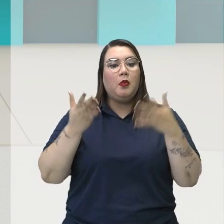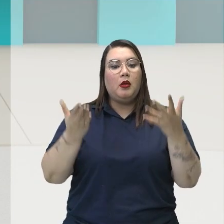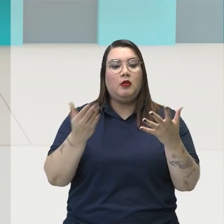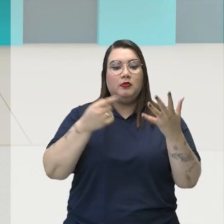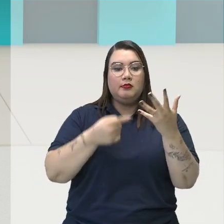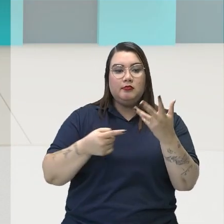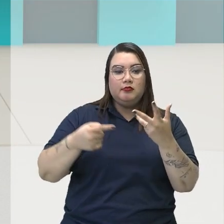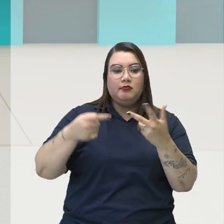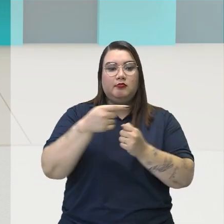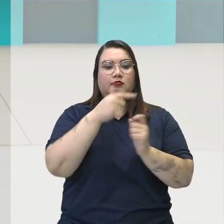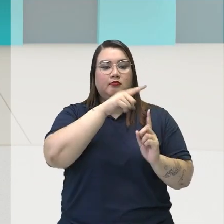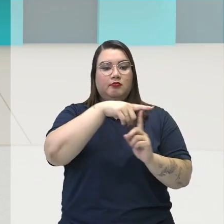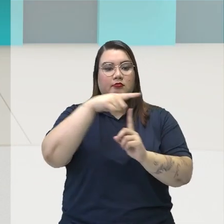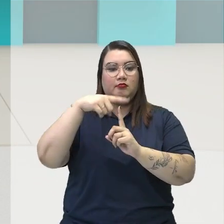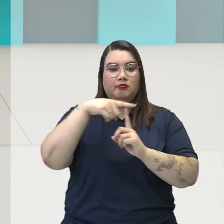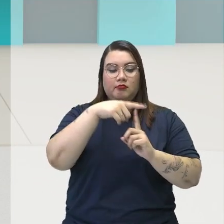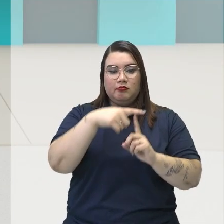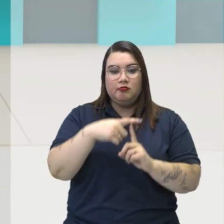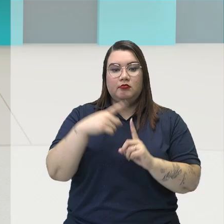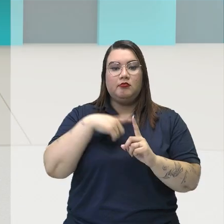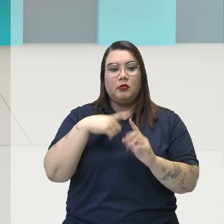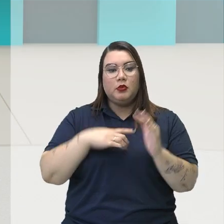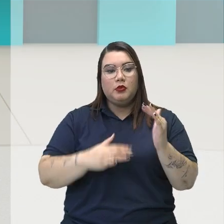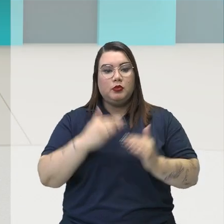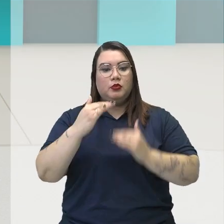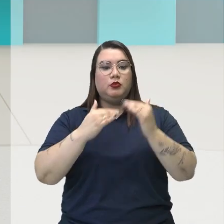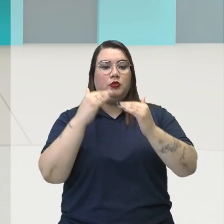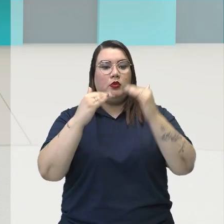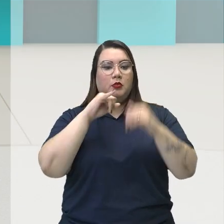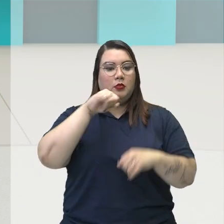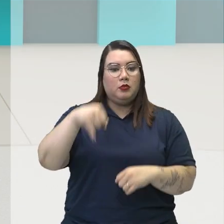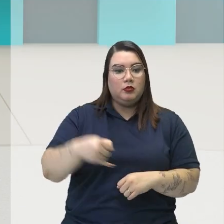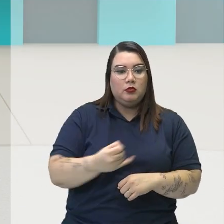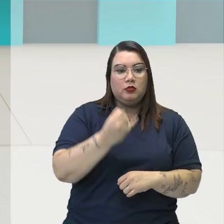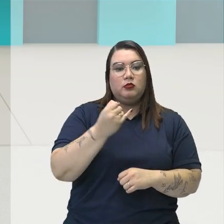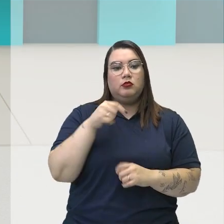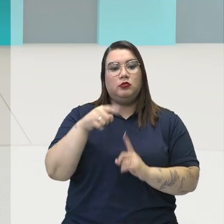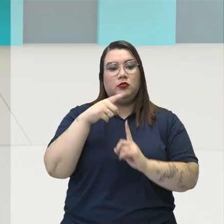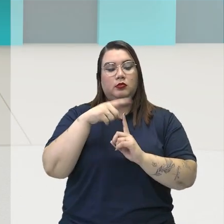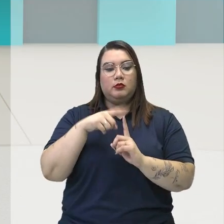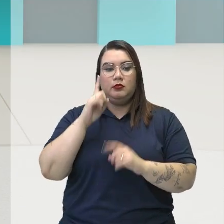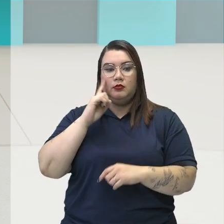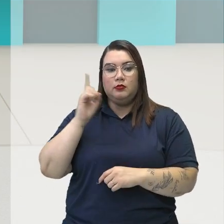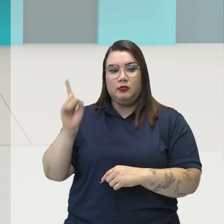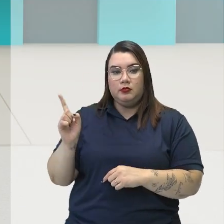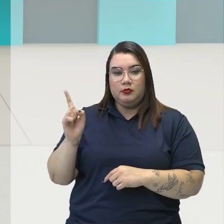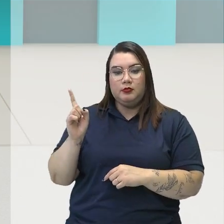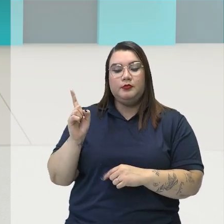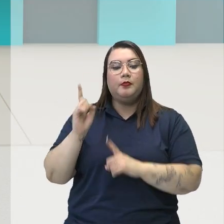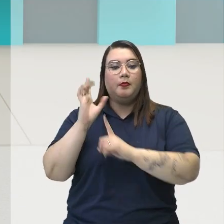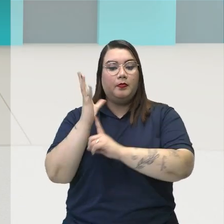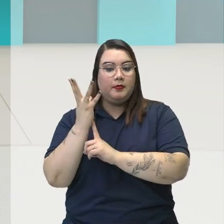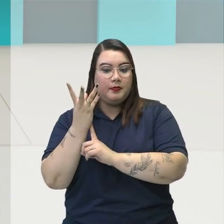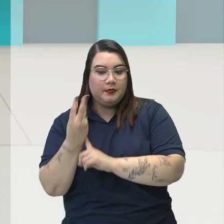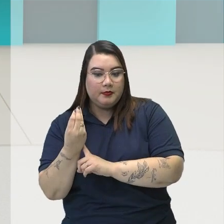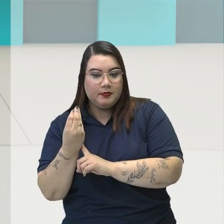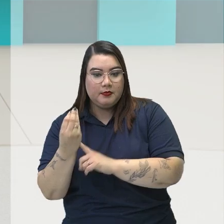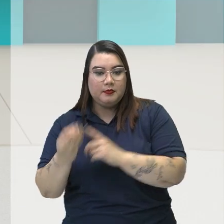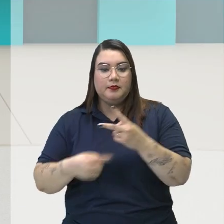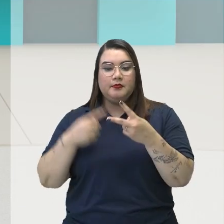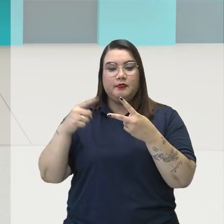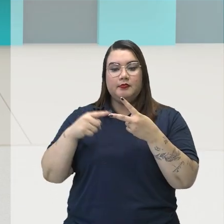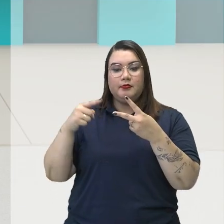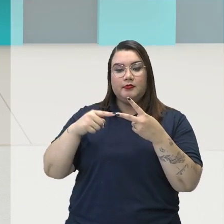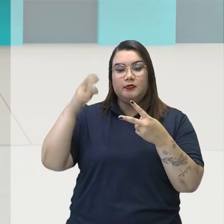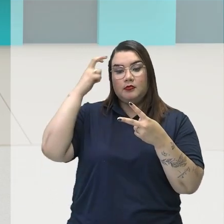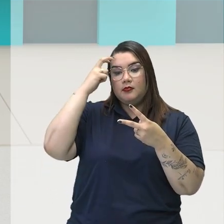aí as formas que a gente tem de desenvolver, de aproveitar esse nosso tempo livre? Por meio de atividades